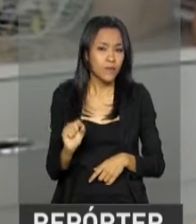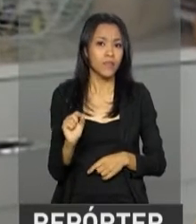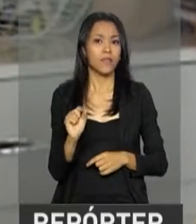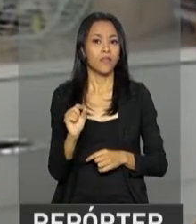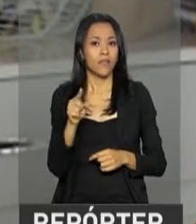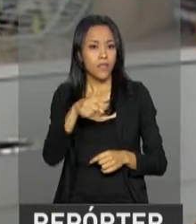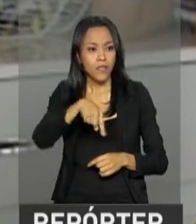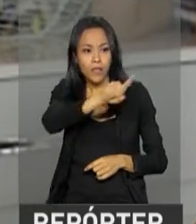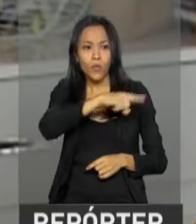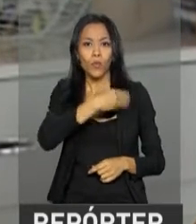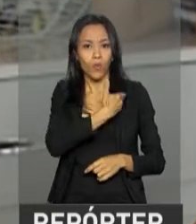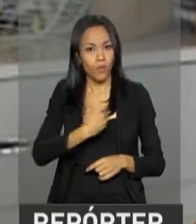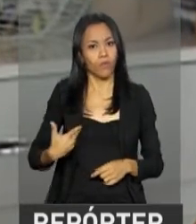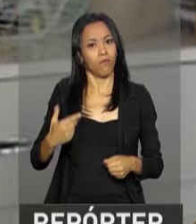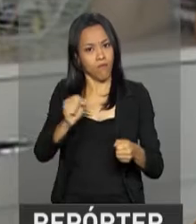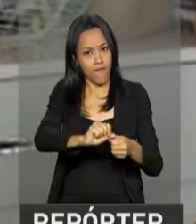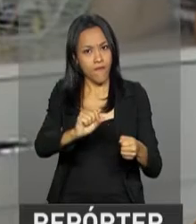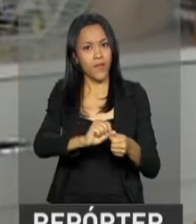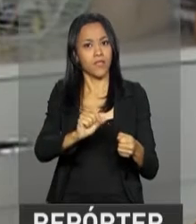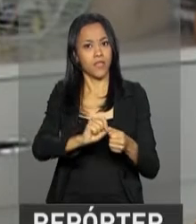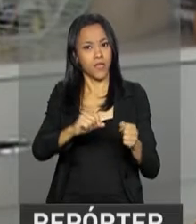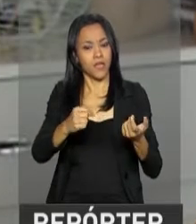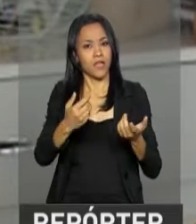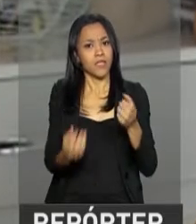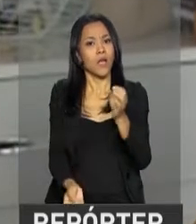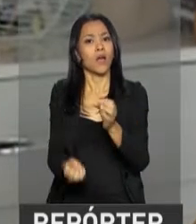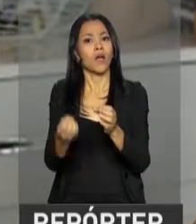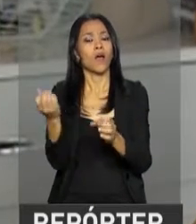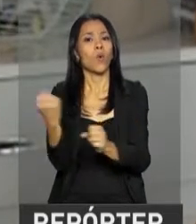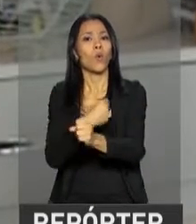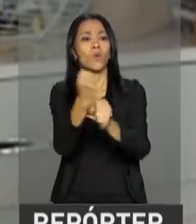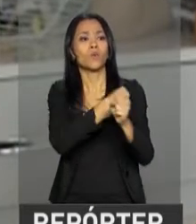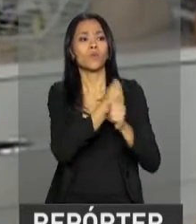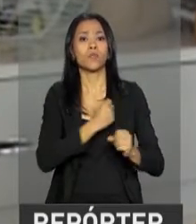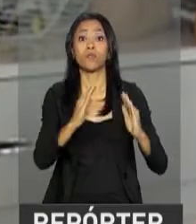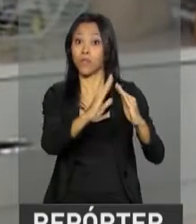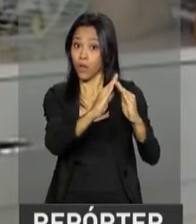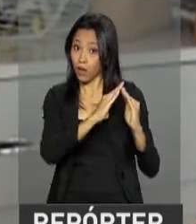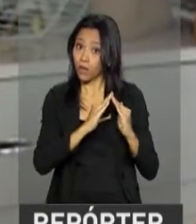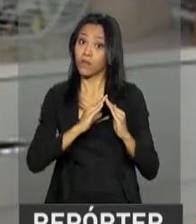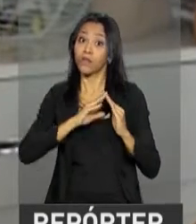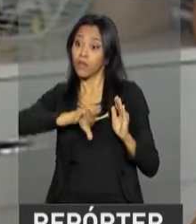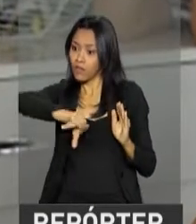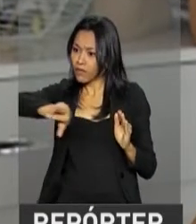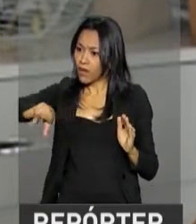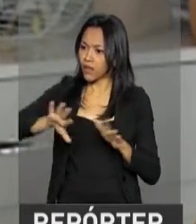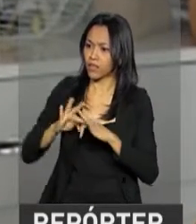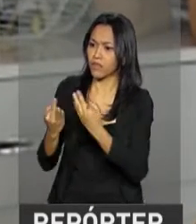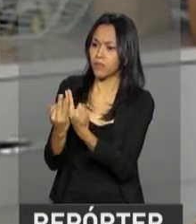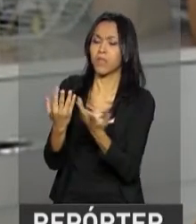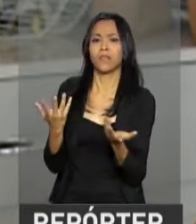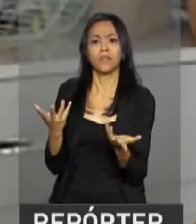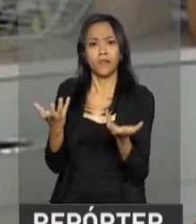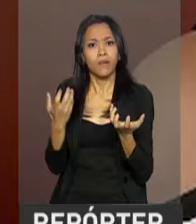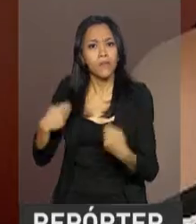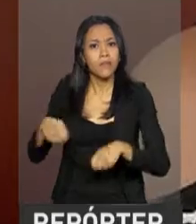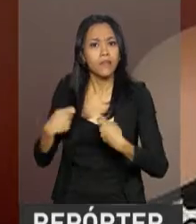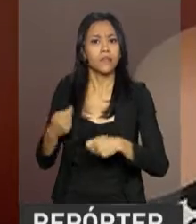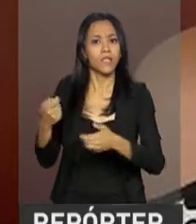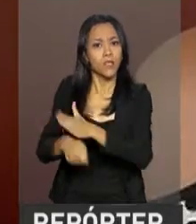programa é abordar europa muita família que precisa que luta para ter a sua casa própria